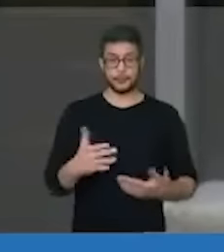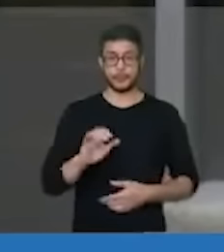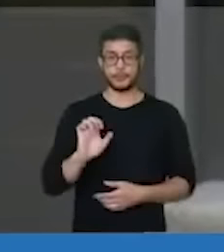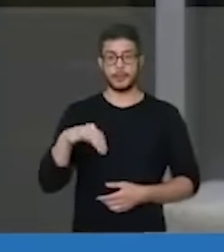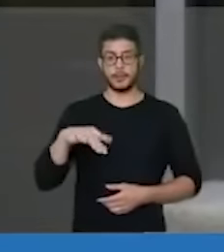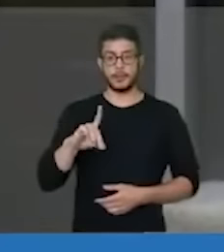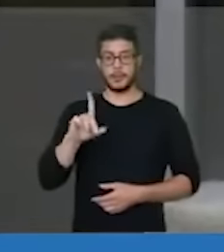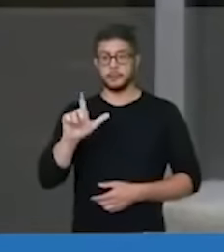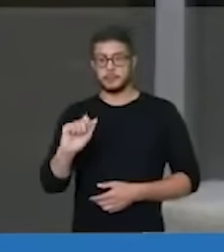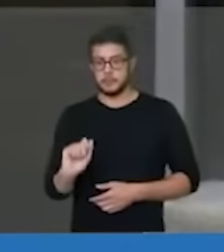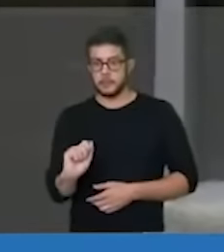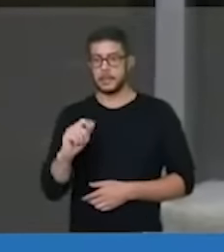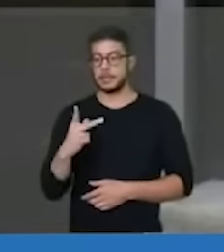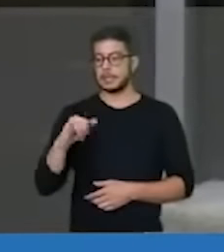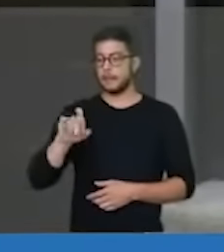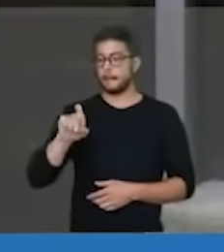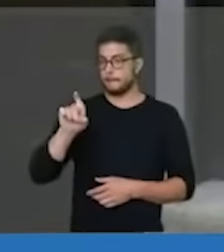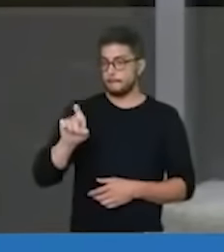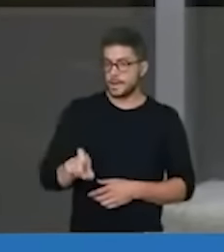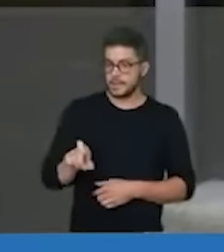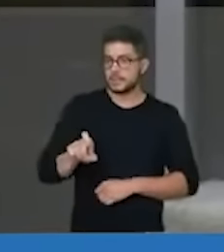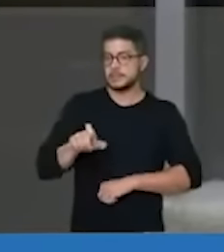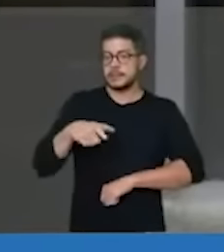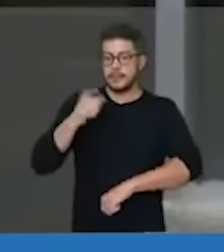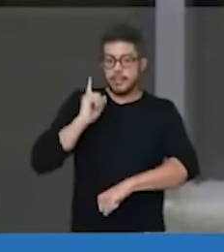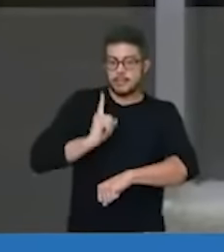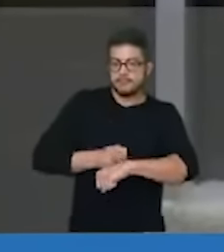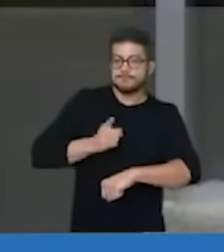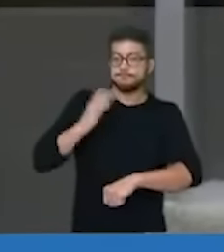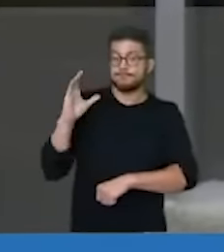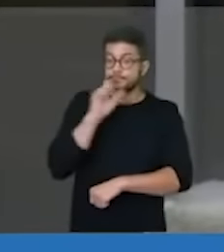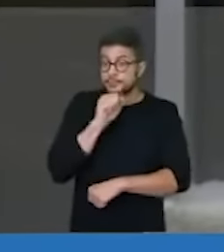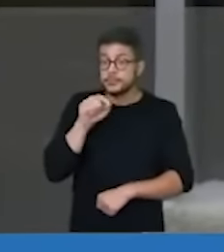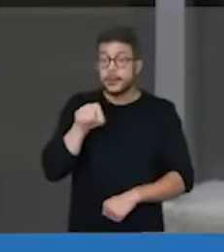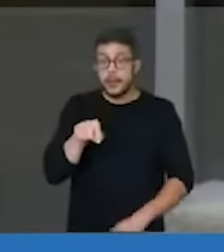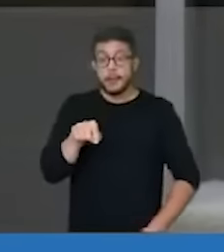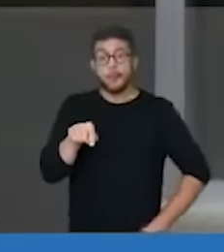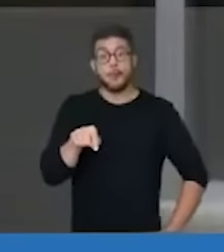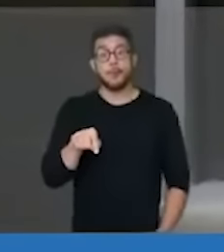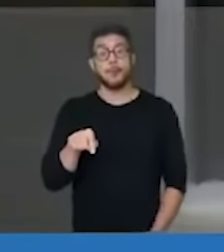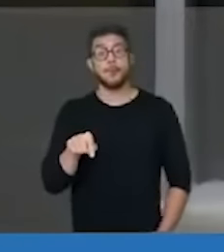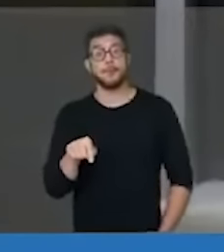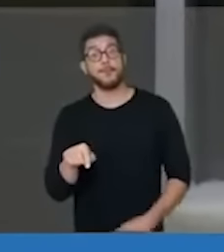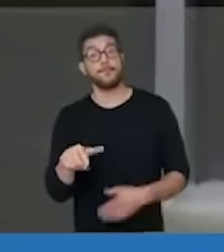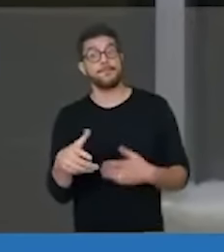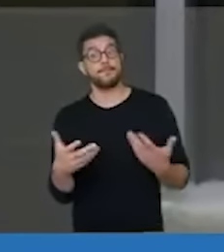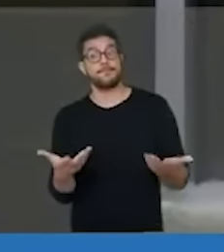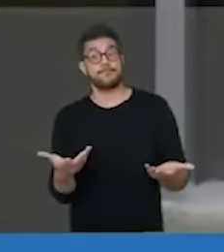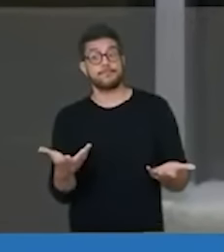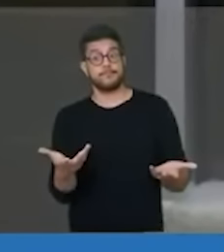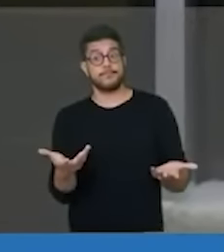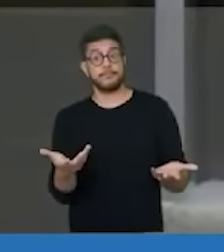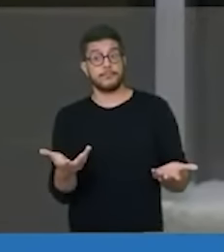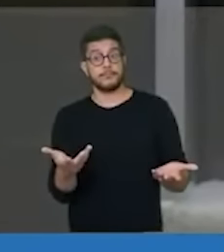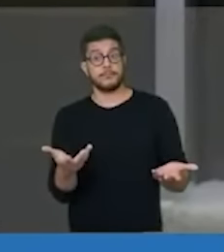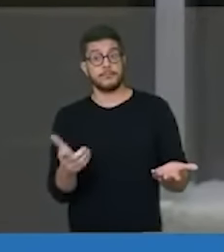da hora, da modernidade, da celeridade, isso é positivo, não tiveram